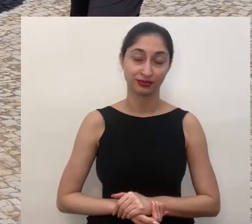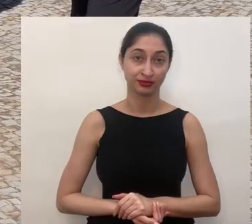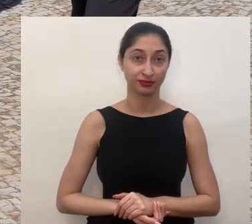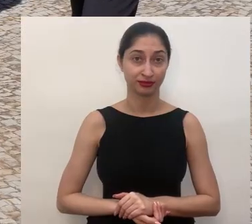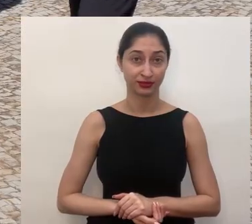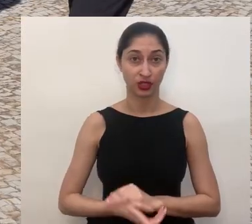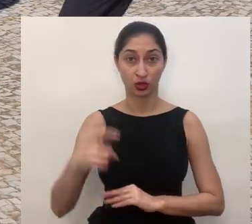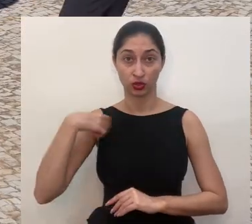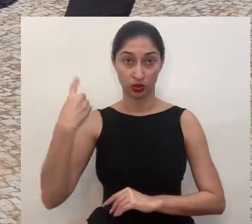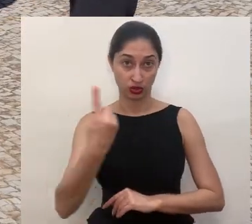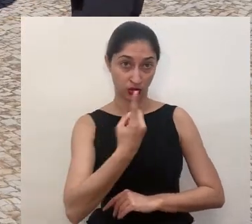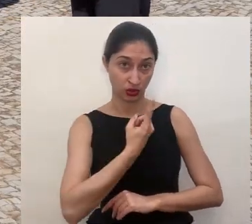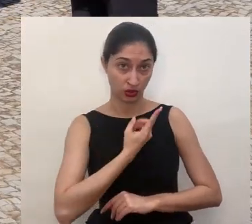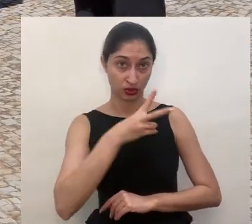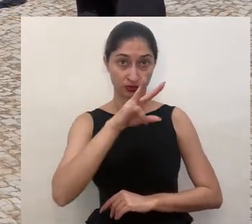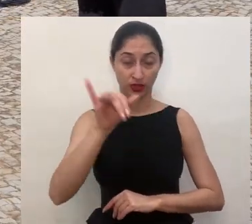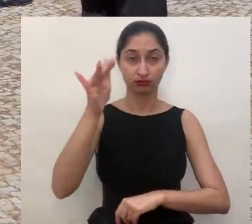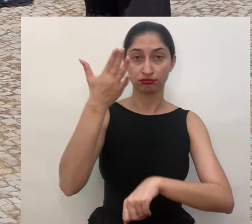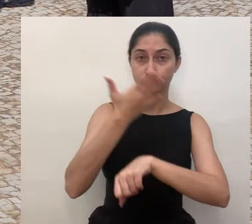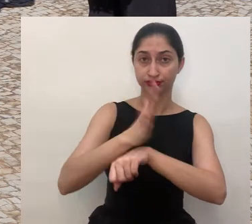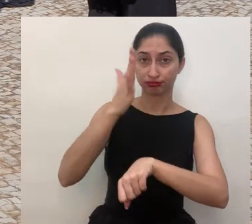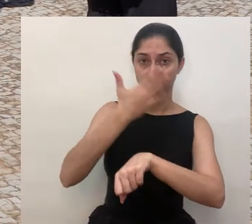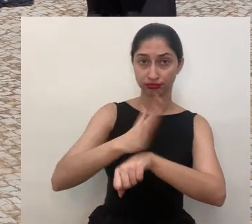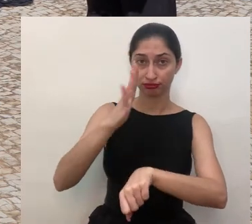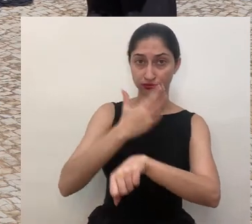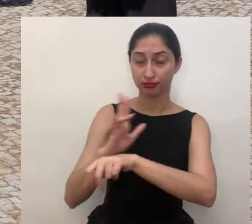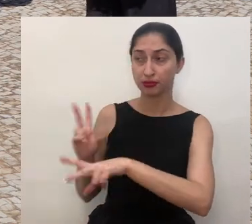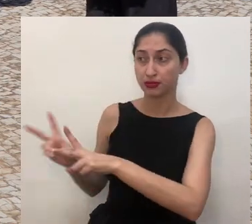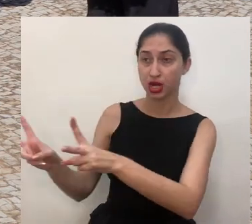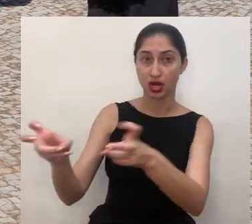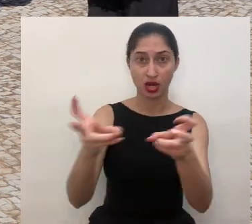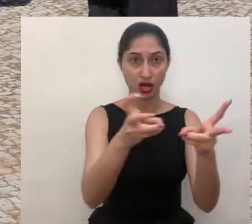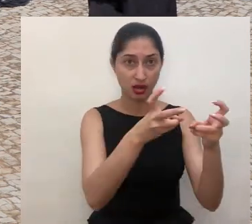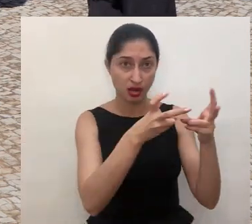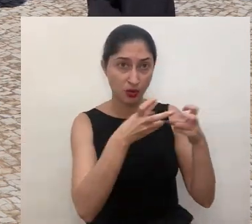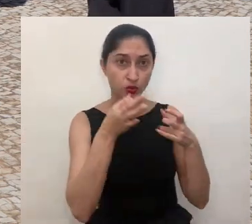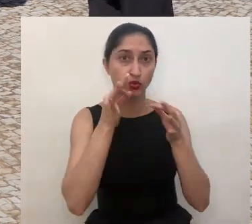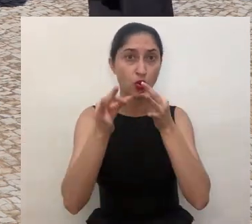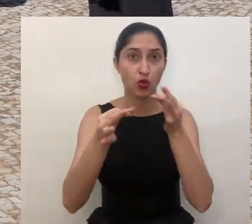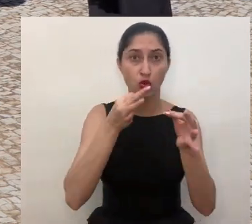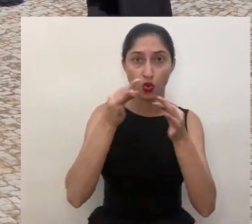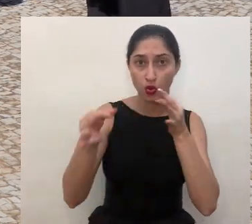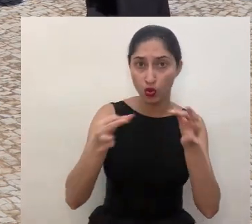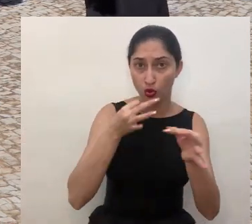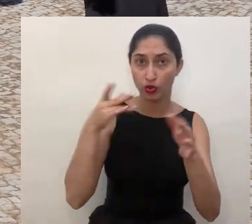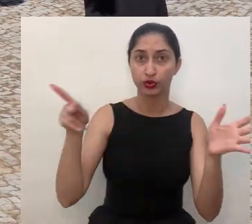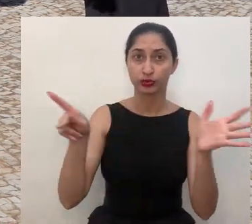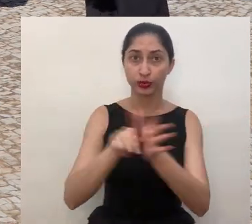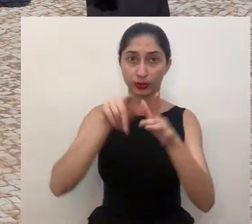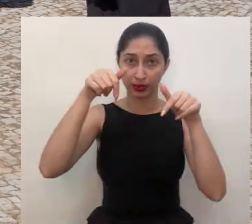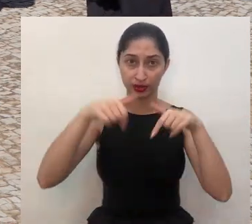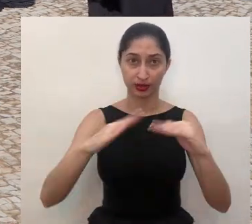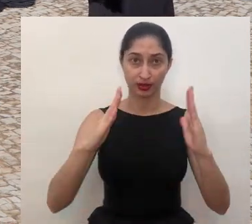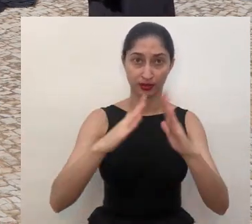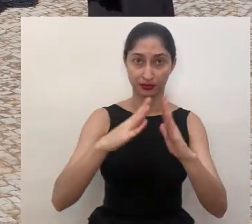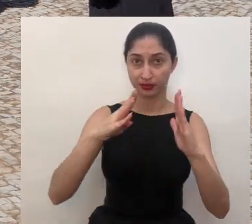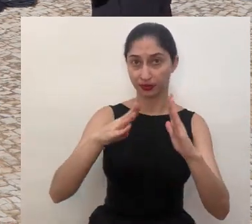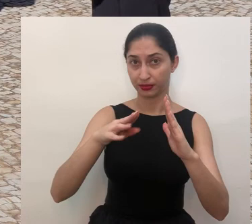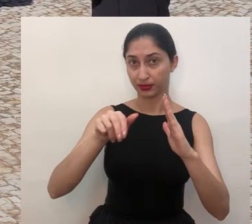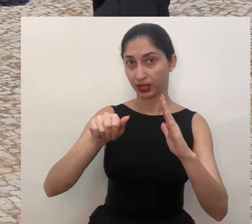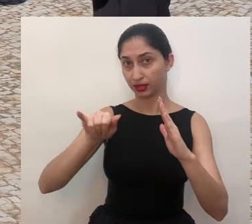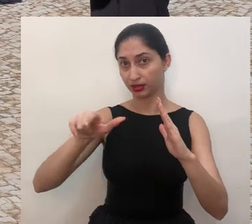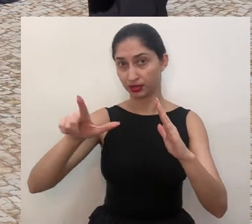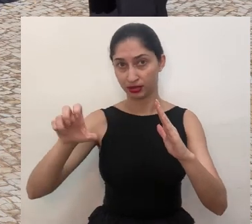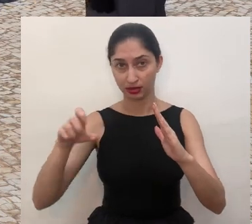Agora iremos realizar um exercício de percepção e inventariação acústica da paisagem sonora da Casa do Baile. Nós vamos explorar os